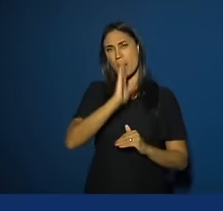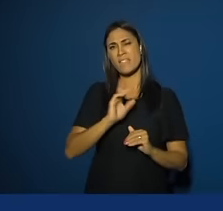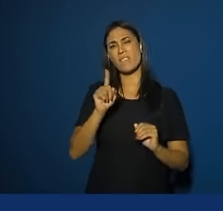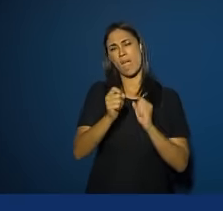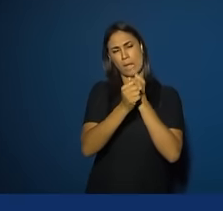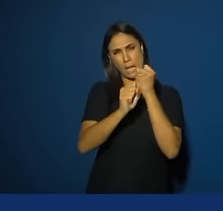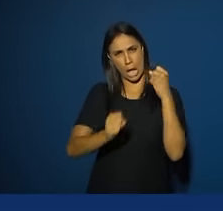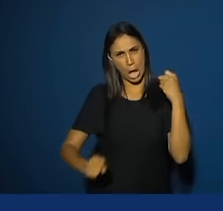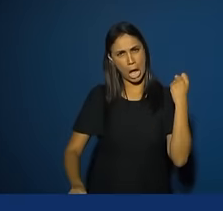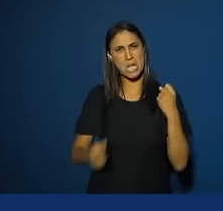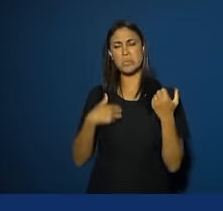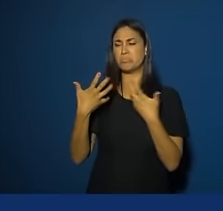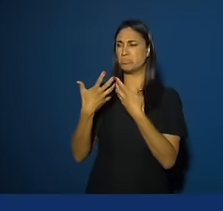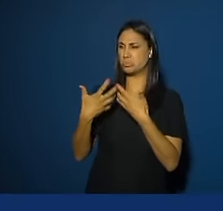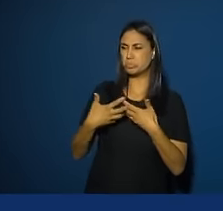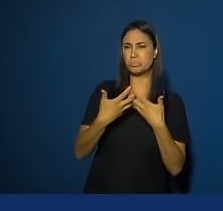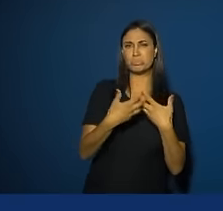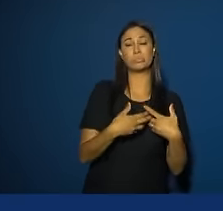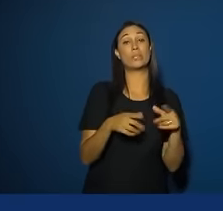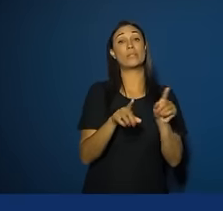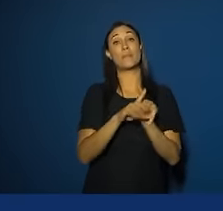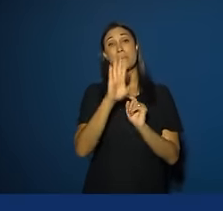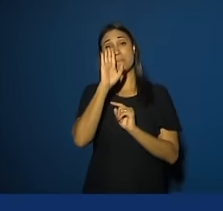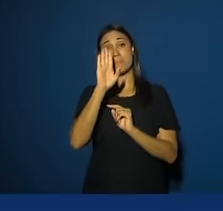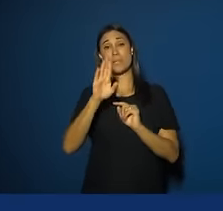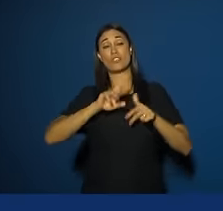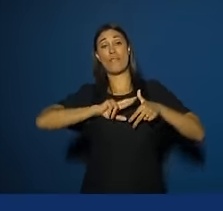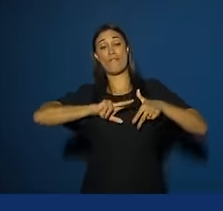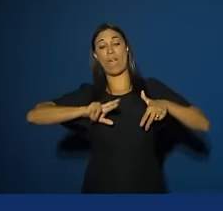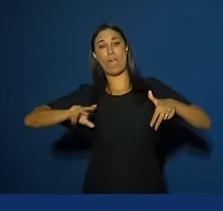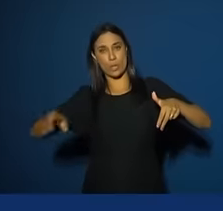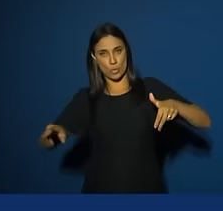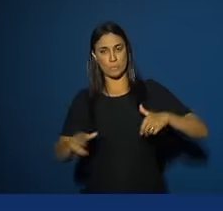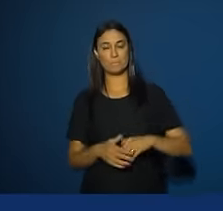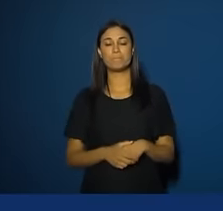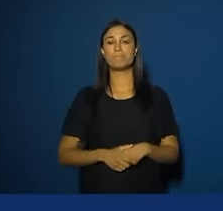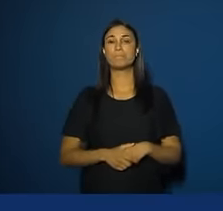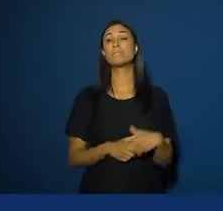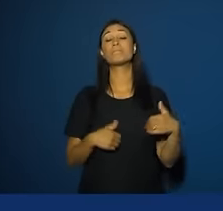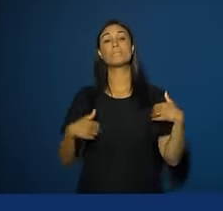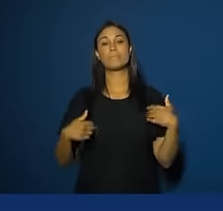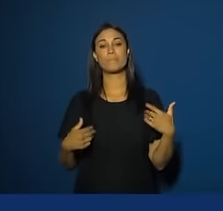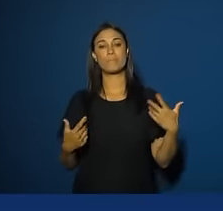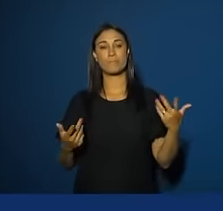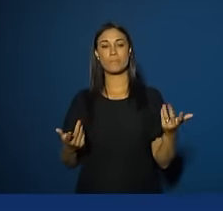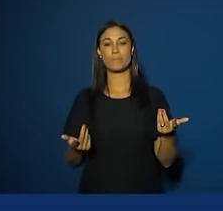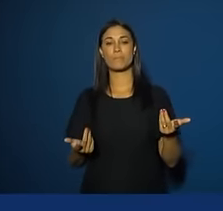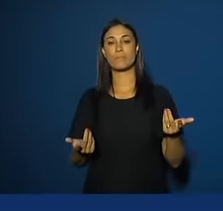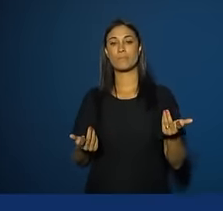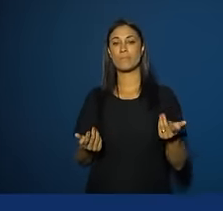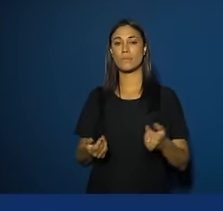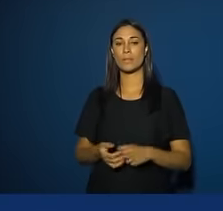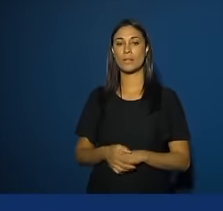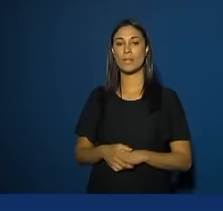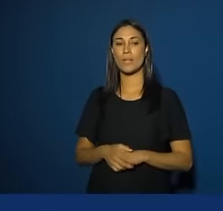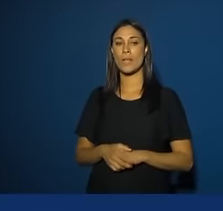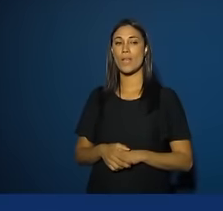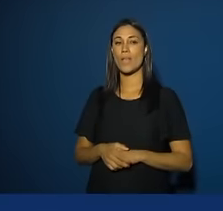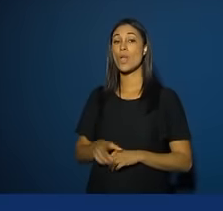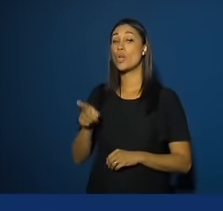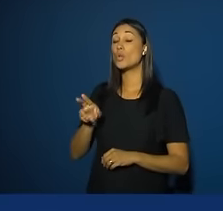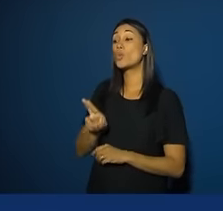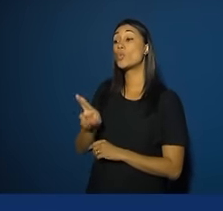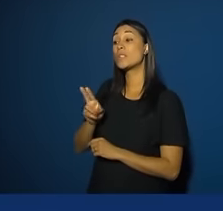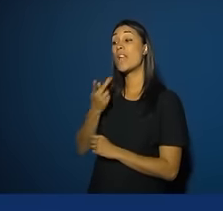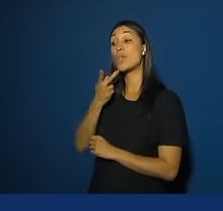grande complexo e principalmente diverso como o nosso agora o que a gente projeta você falou em cacofonia eu tô